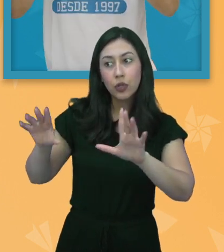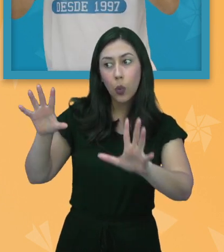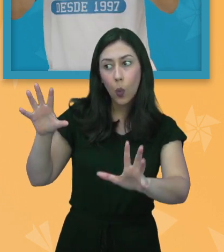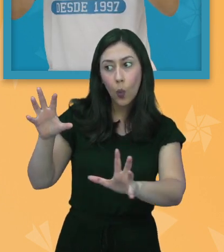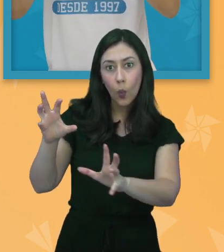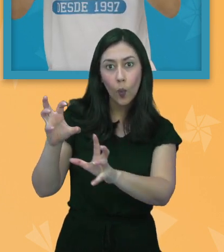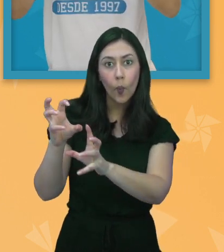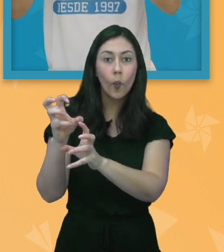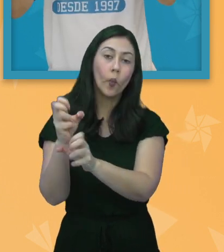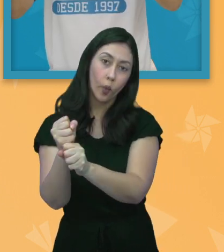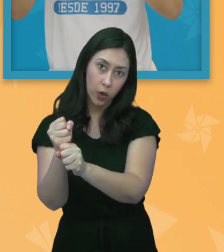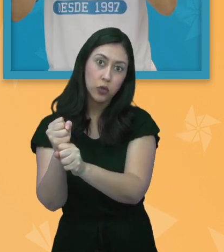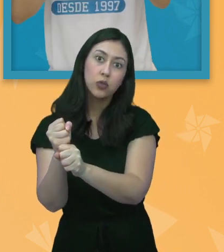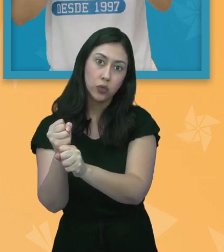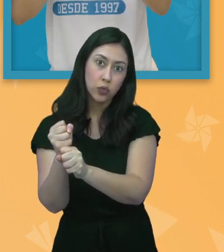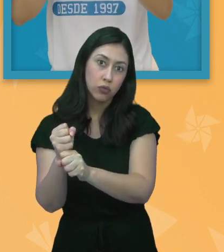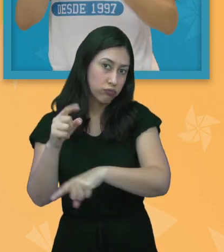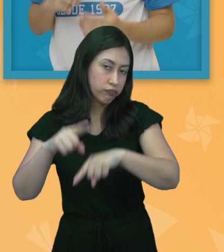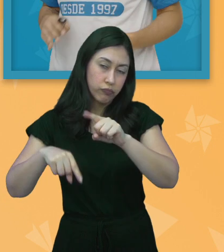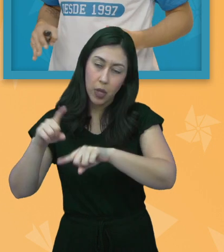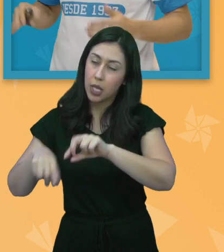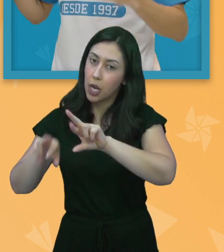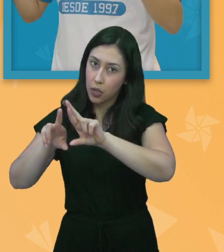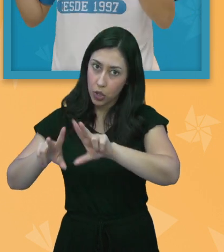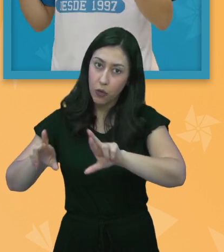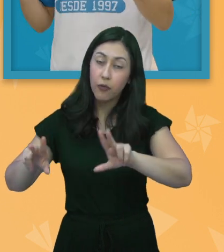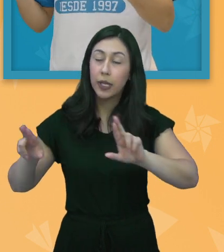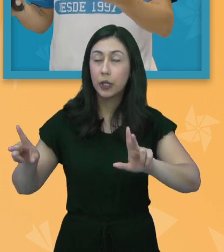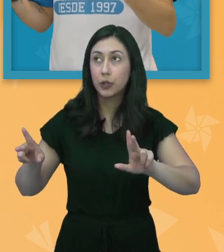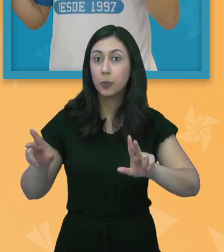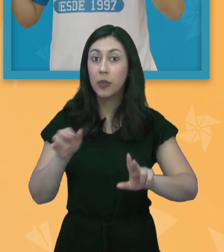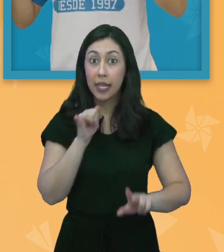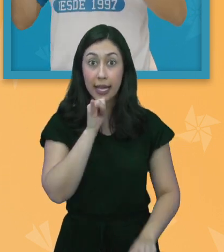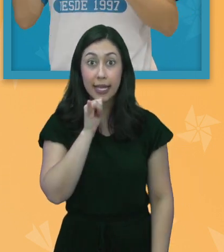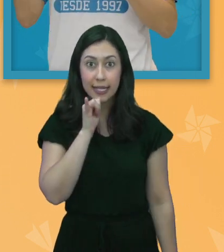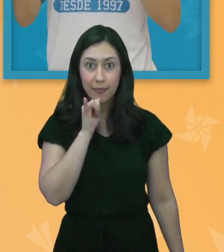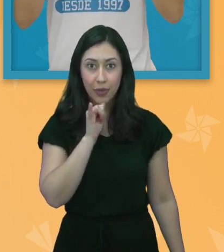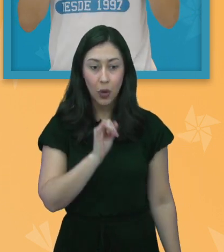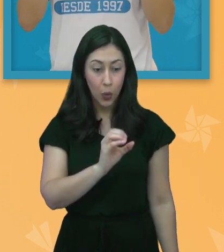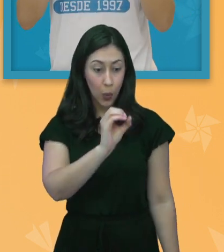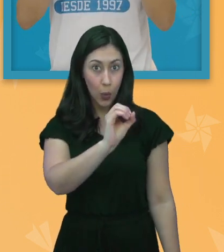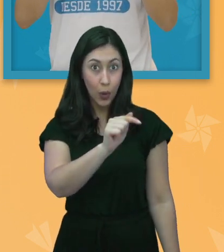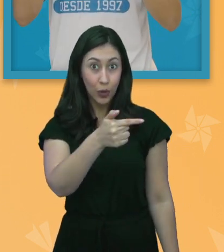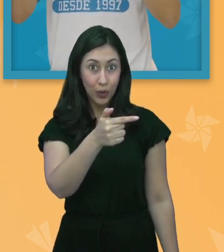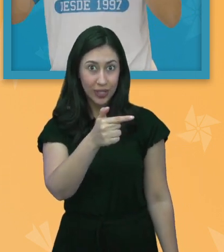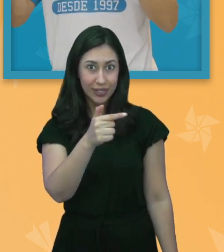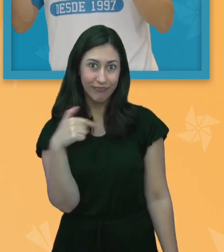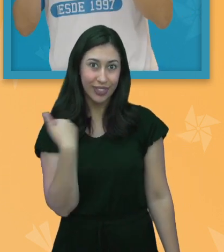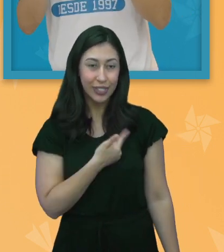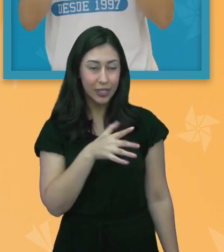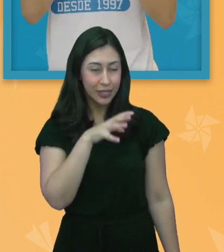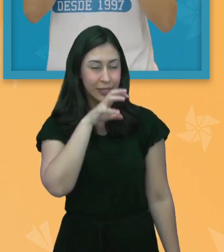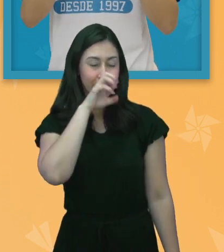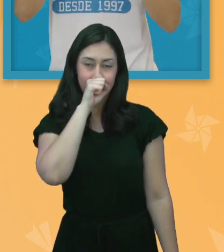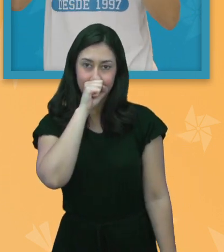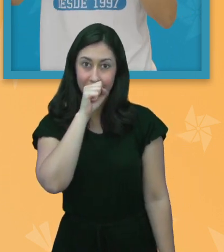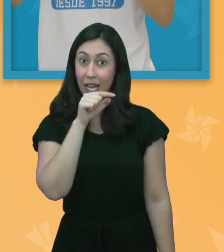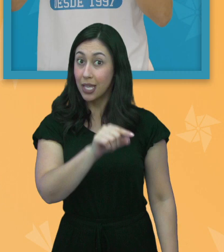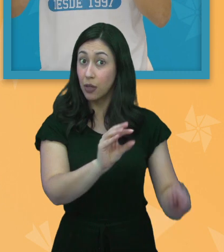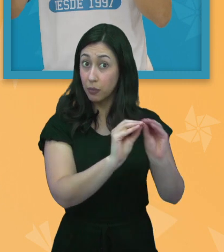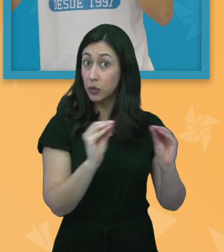diferente de elementos químicos também da tabela periódica. Por exemplo, o oxigênio que nós respiramos é o O2, ele é uma